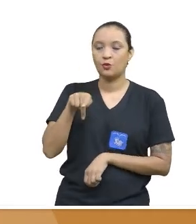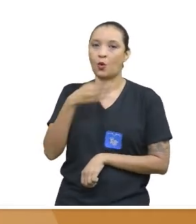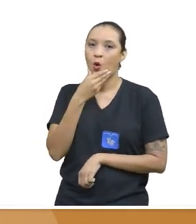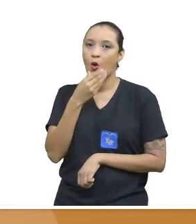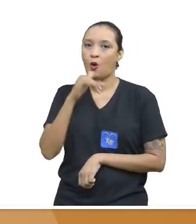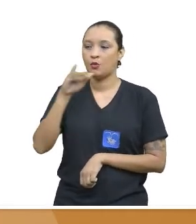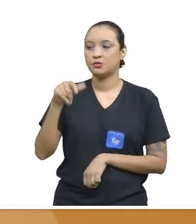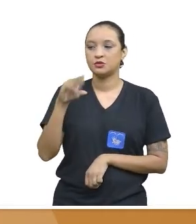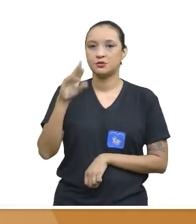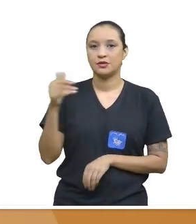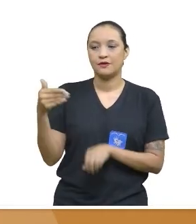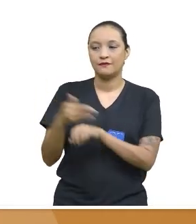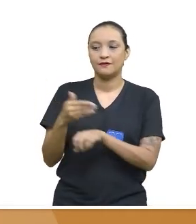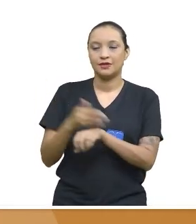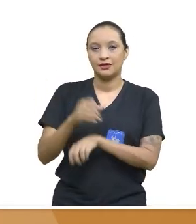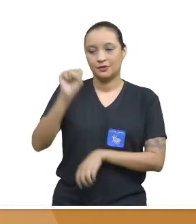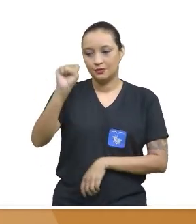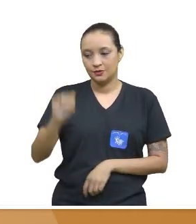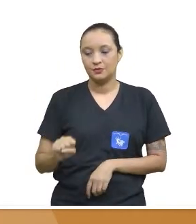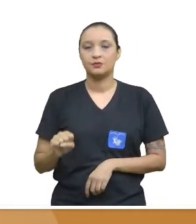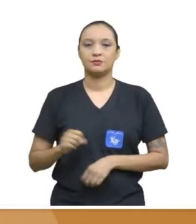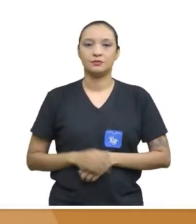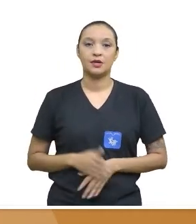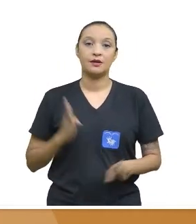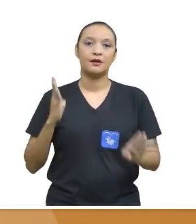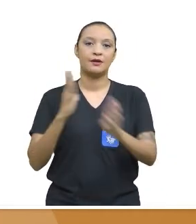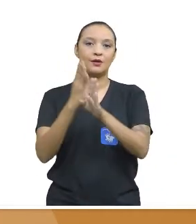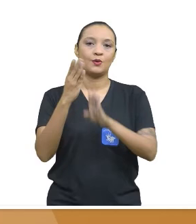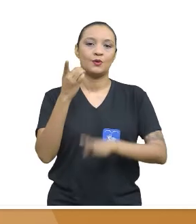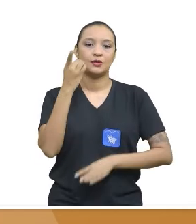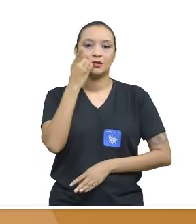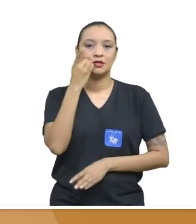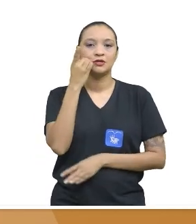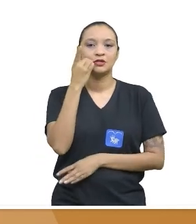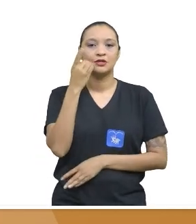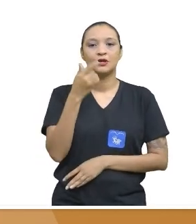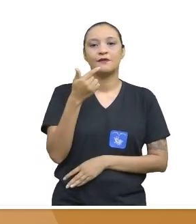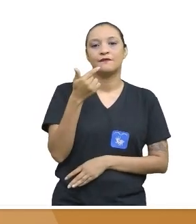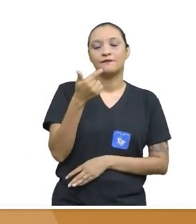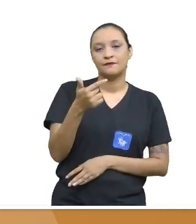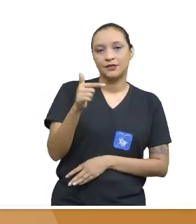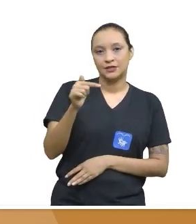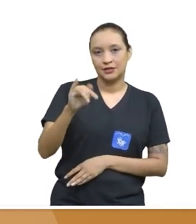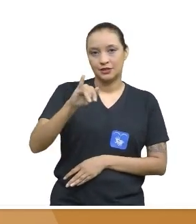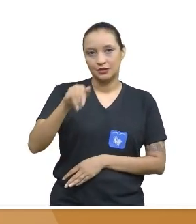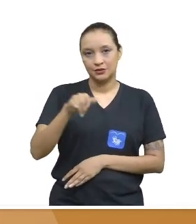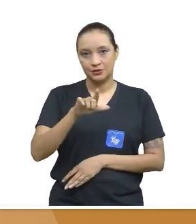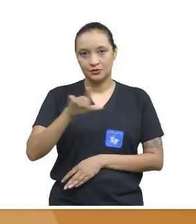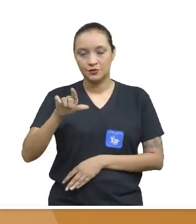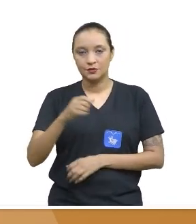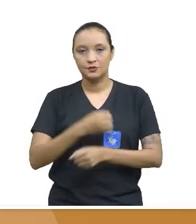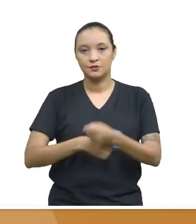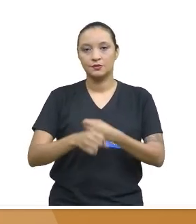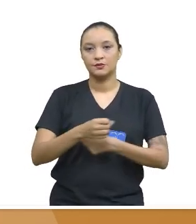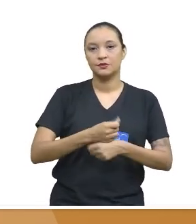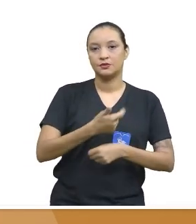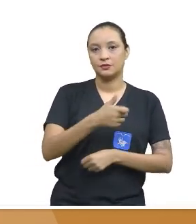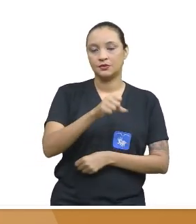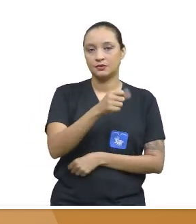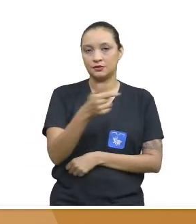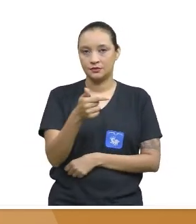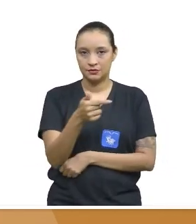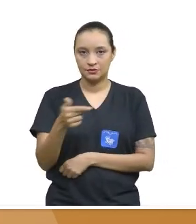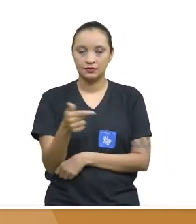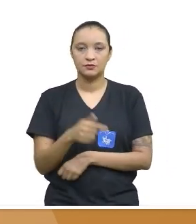encontraram em Guayaquil em 27 de julho de 1822. Senhores, havia